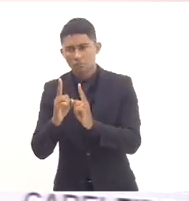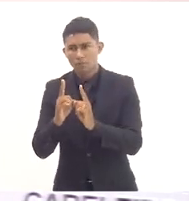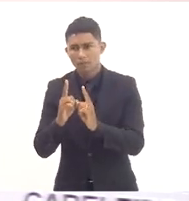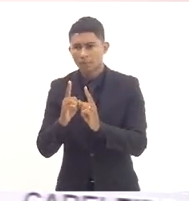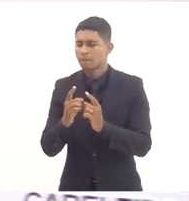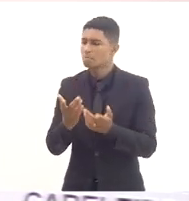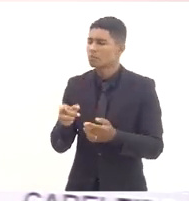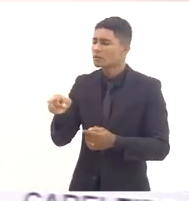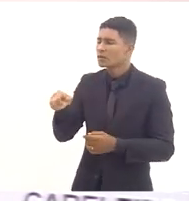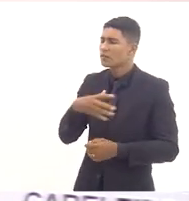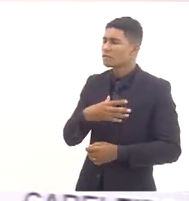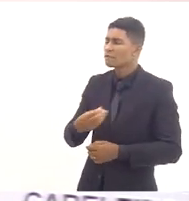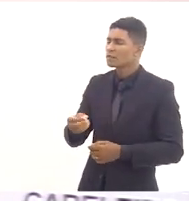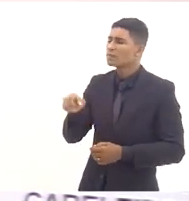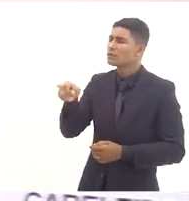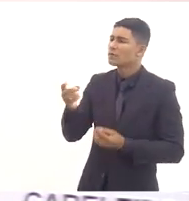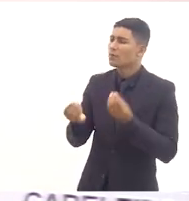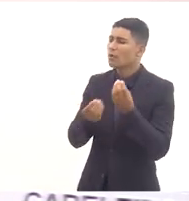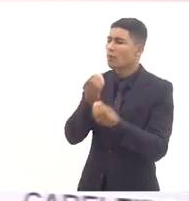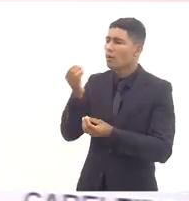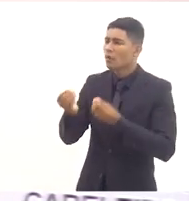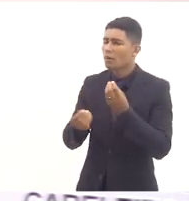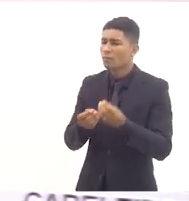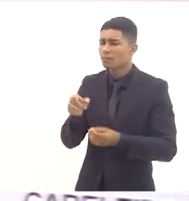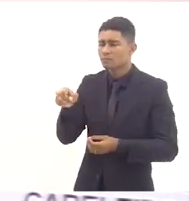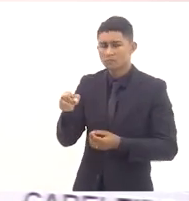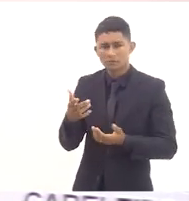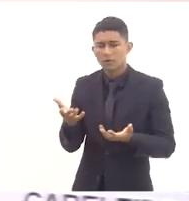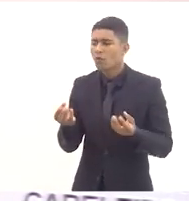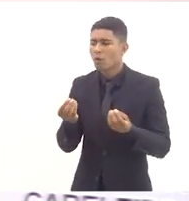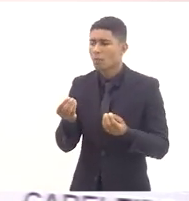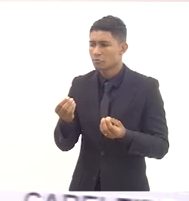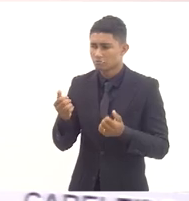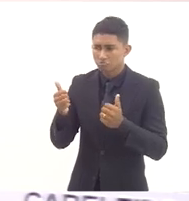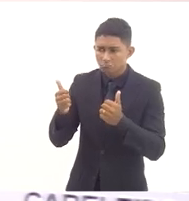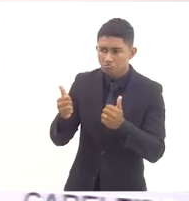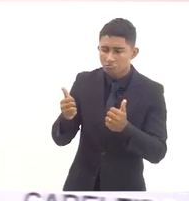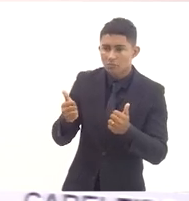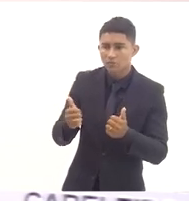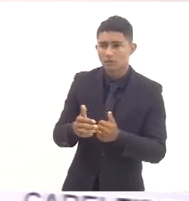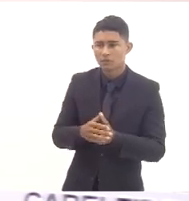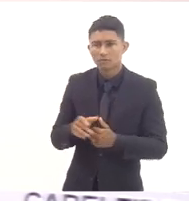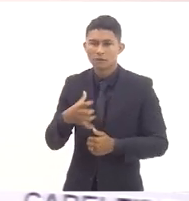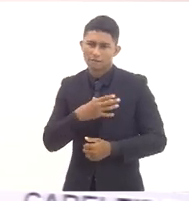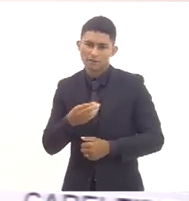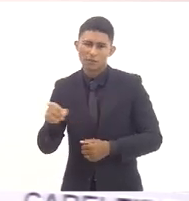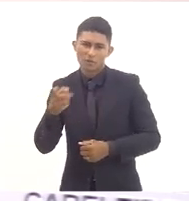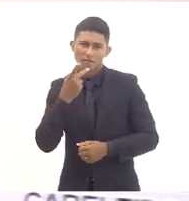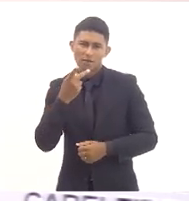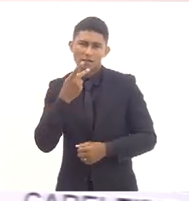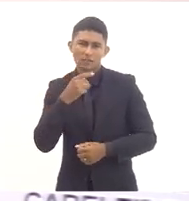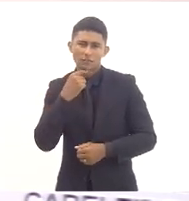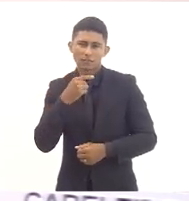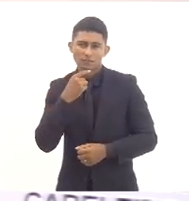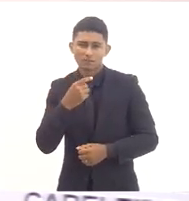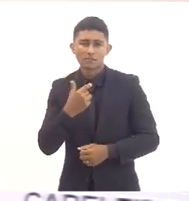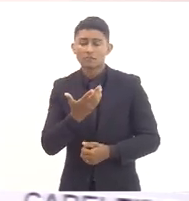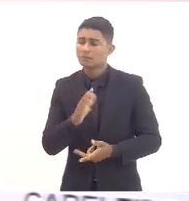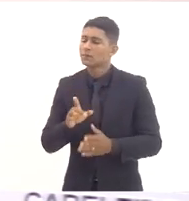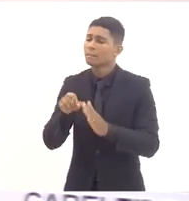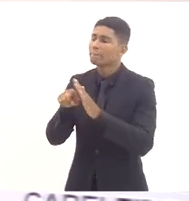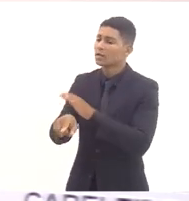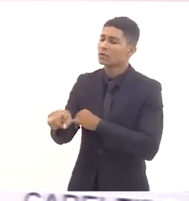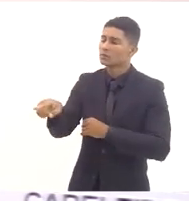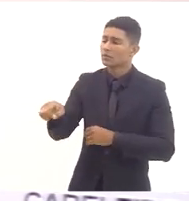filho meu filho tem uma alimentação de comunicação de linguagem enorme é grau 21 e eu digo Pergunta para